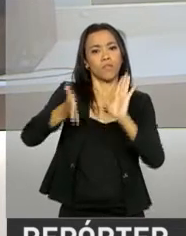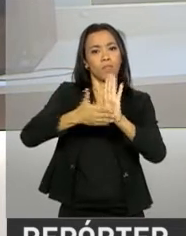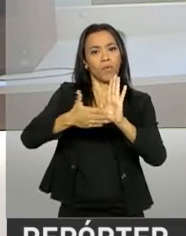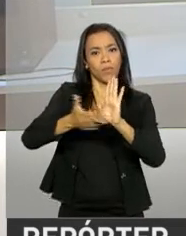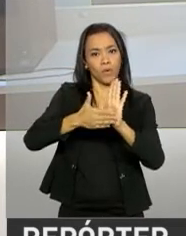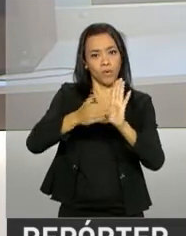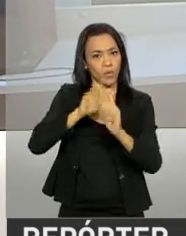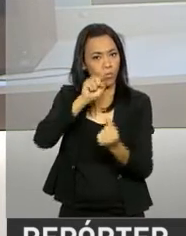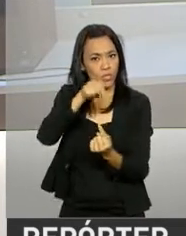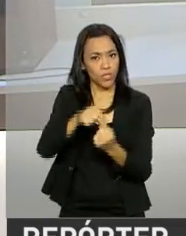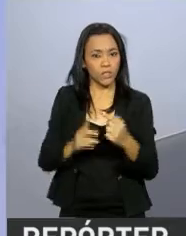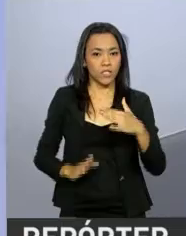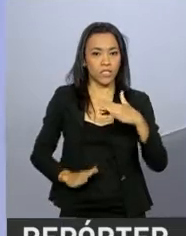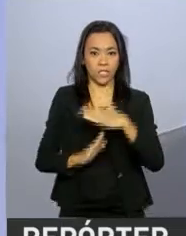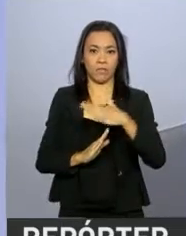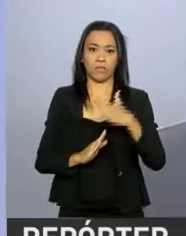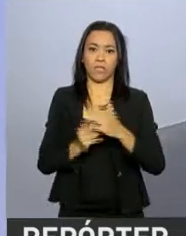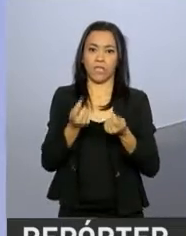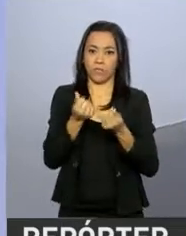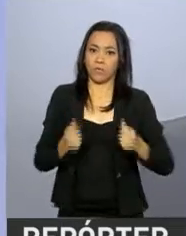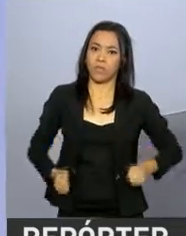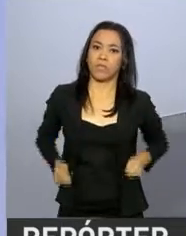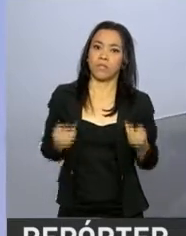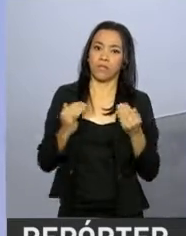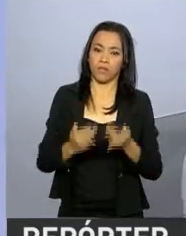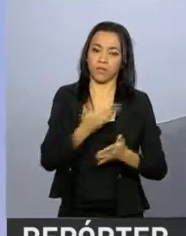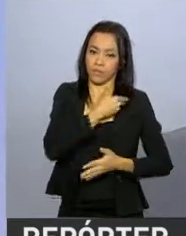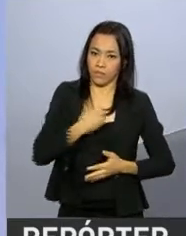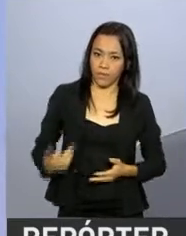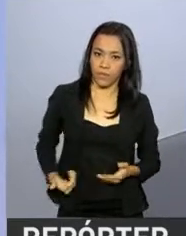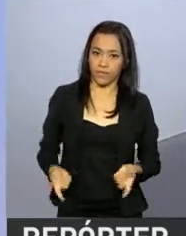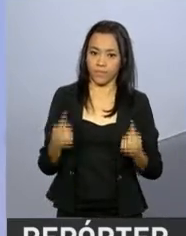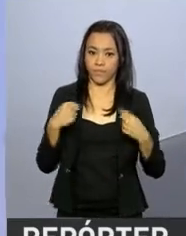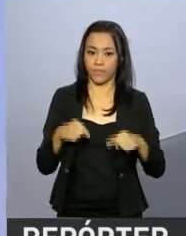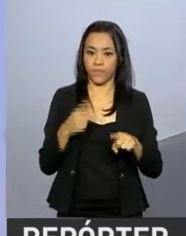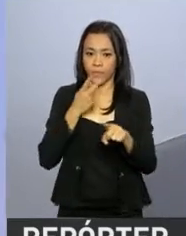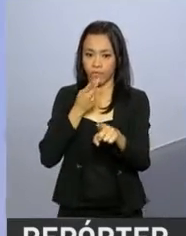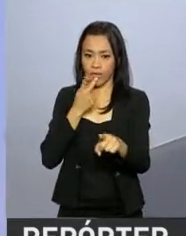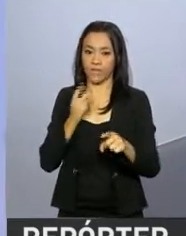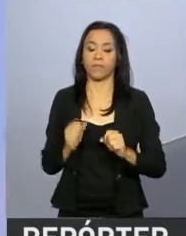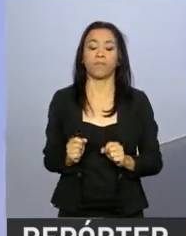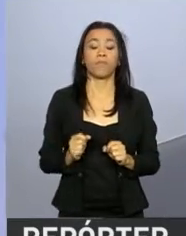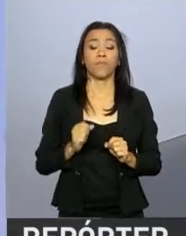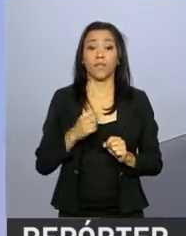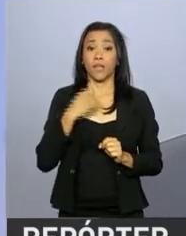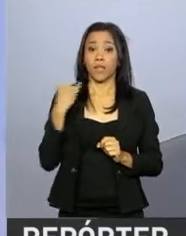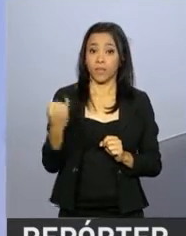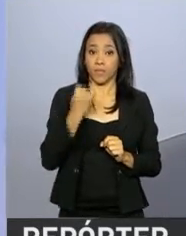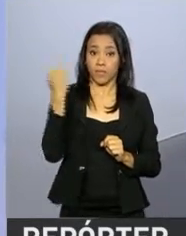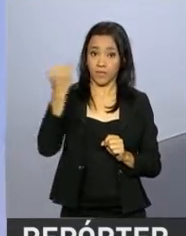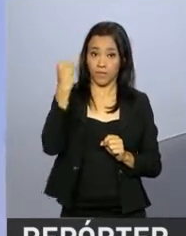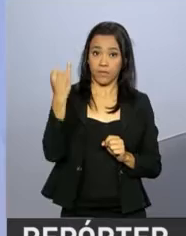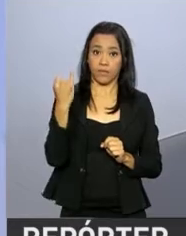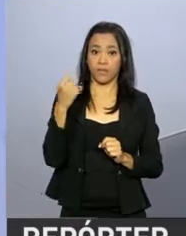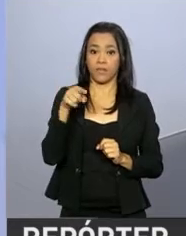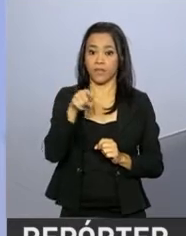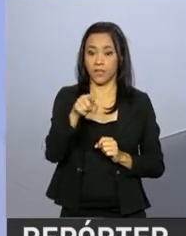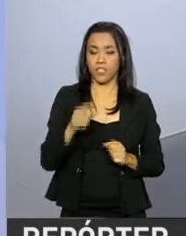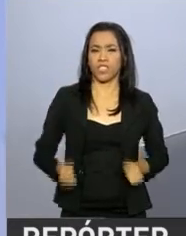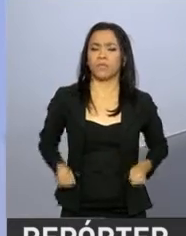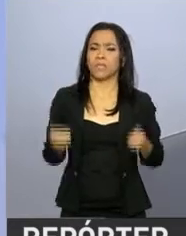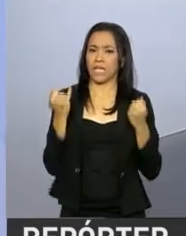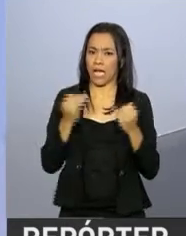os gastos públicos a proposta dele limitação do principal dos gases curso do brasil os gastos